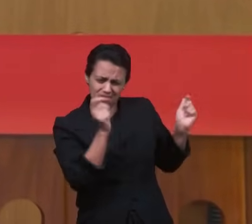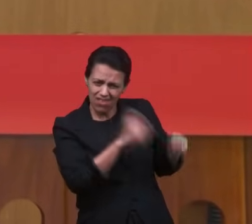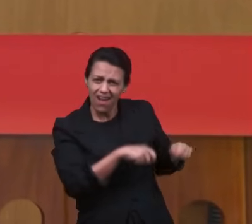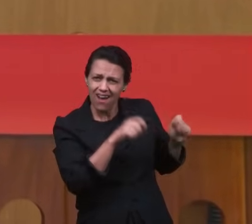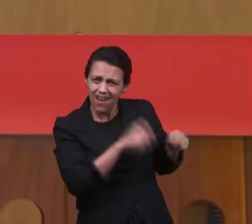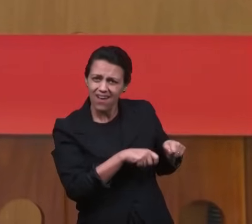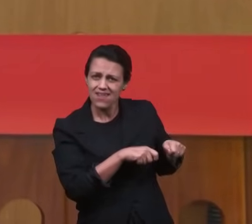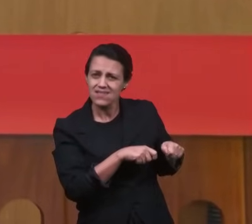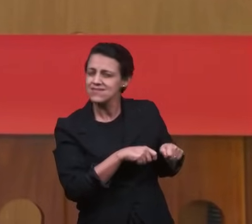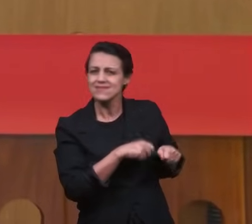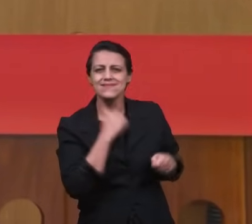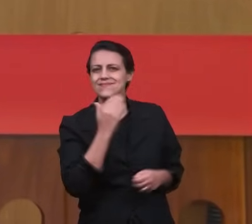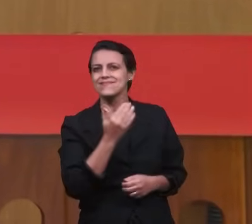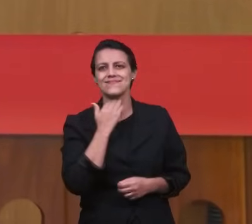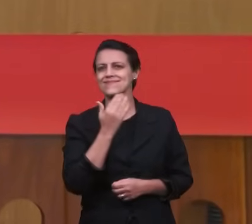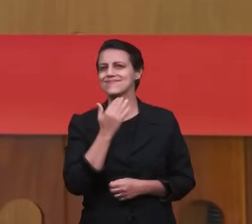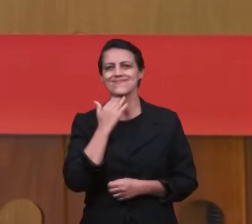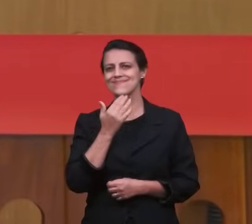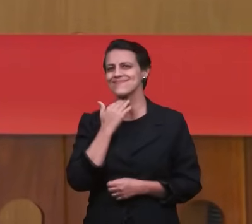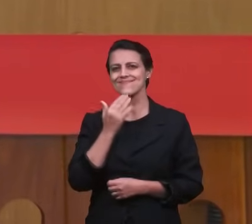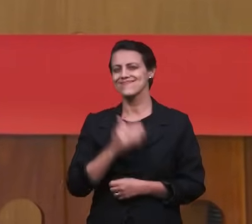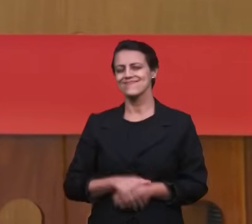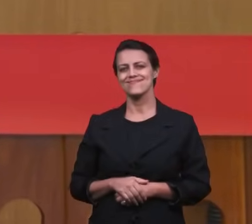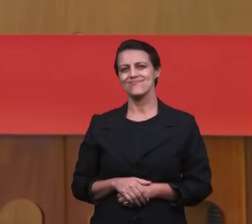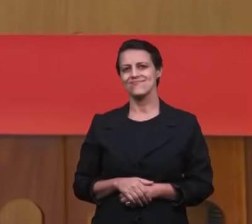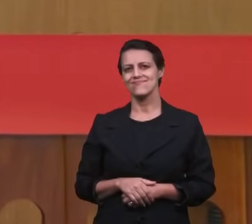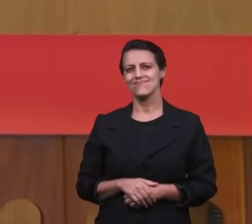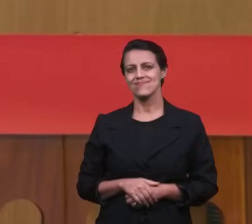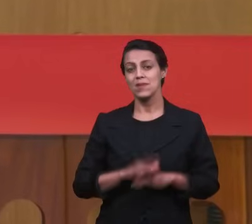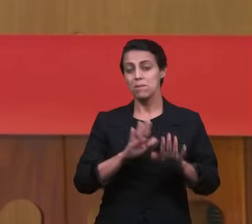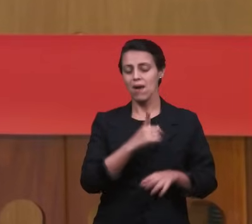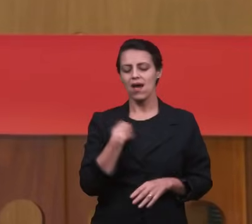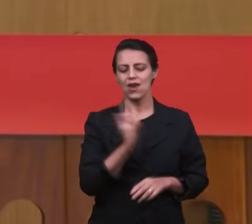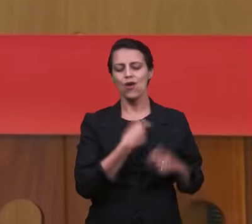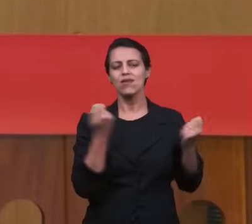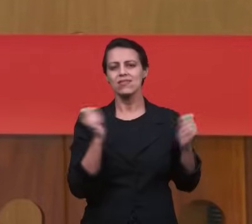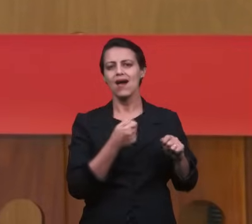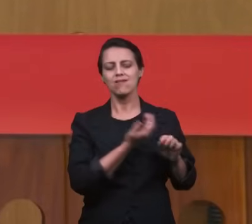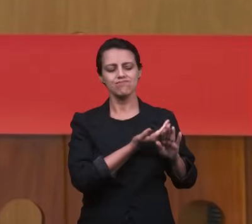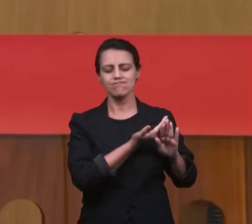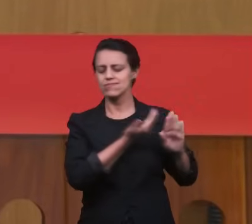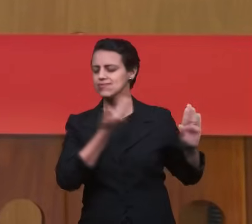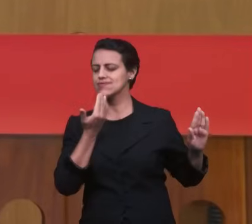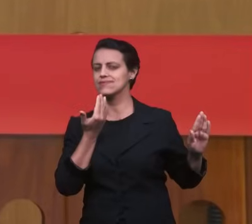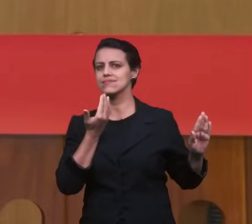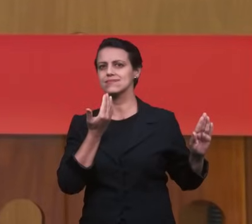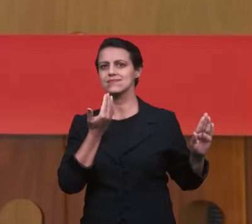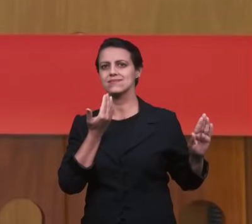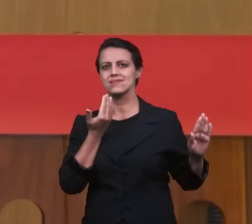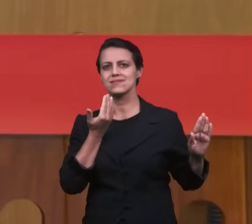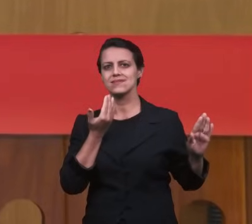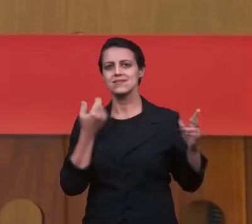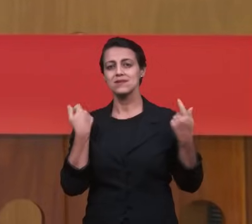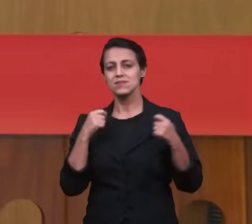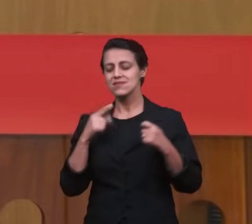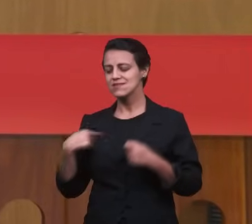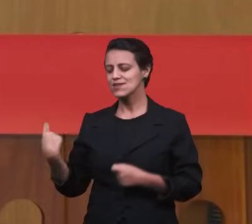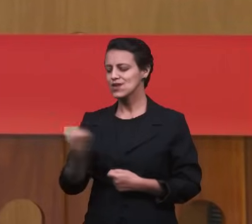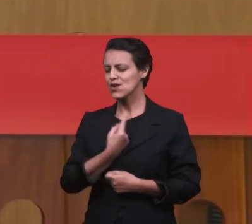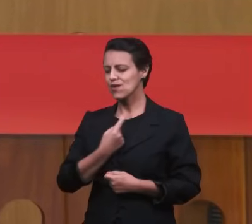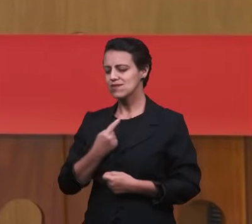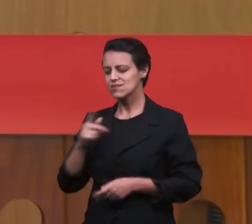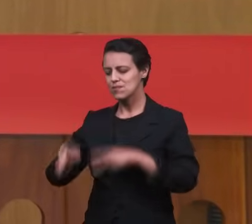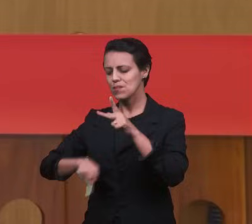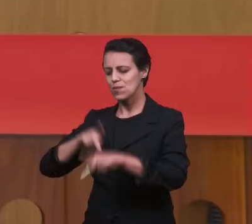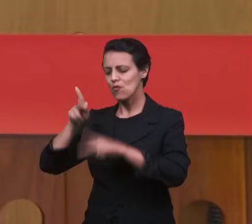E o Senhor fala a respeito da sua igreja. Foi-lhe dado que se vestisse de linho fino, puro